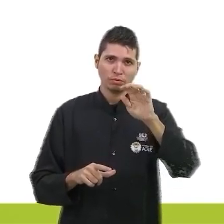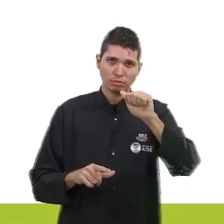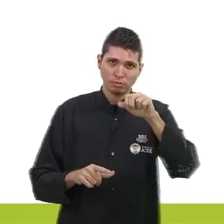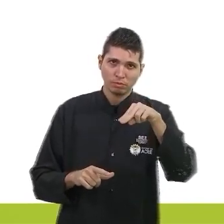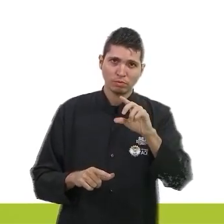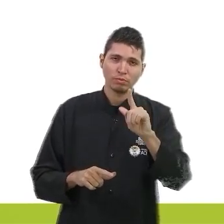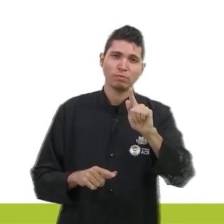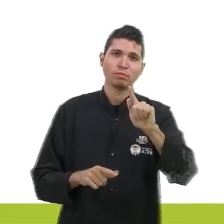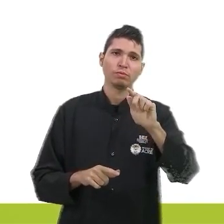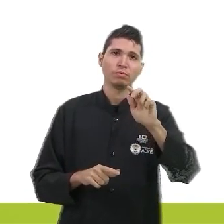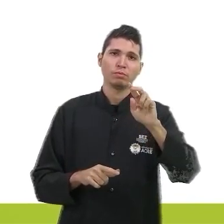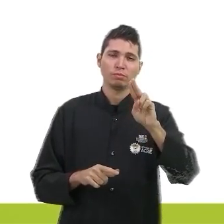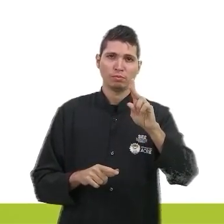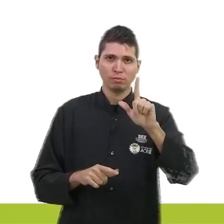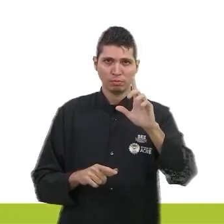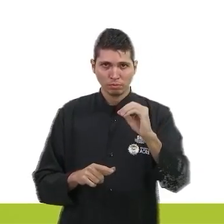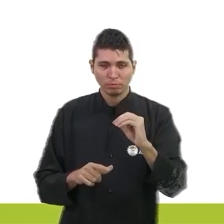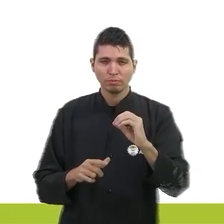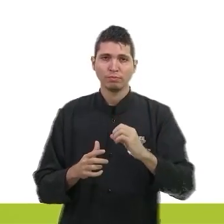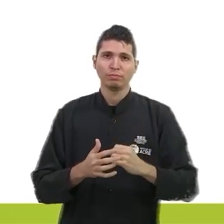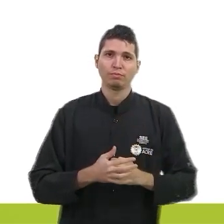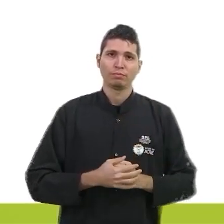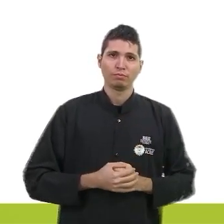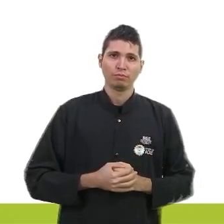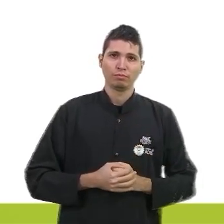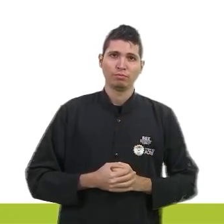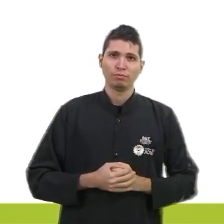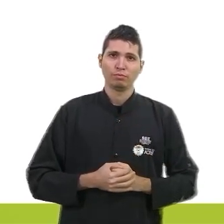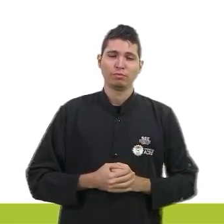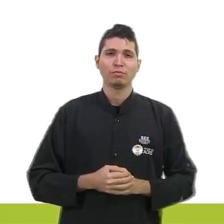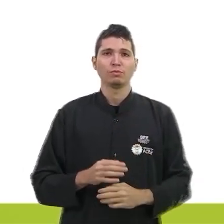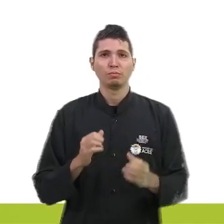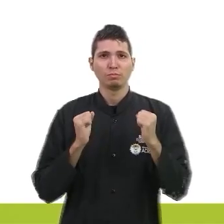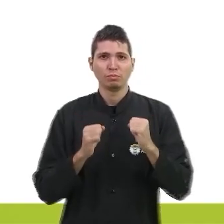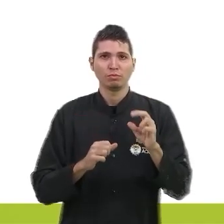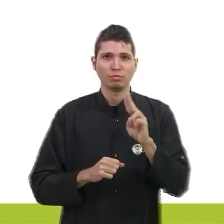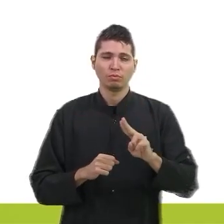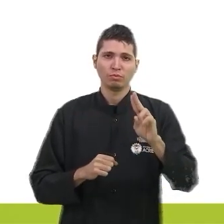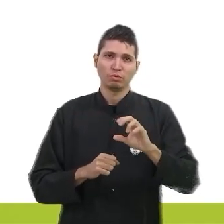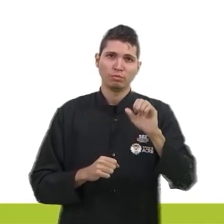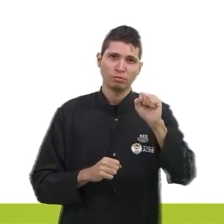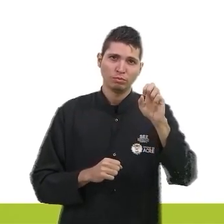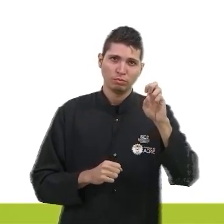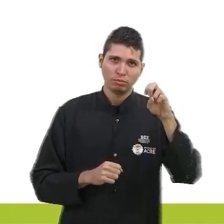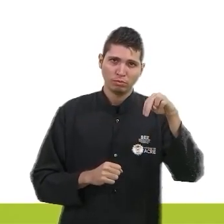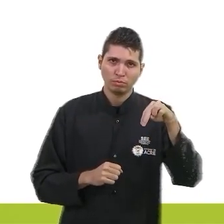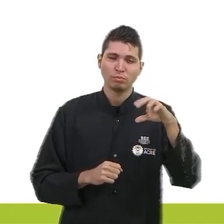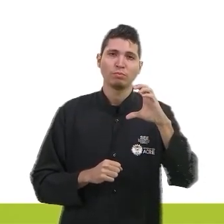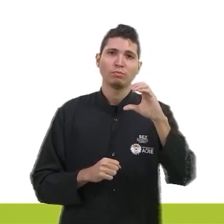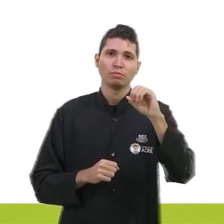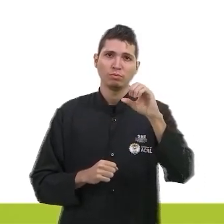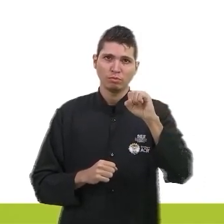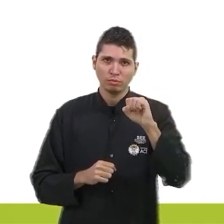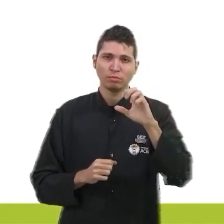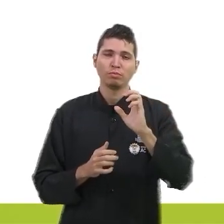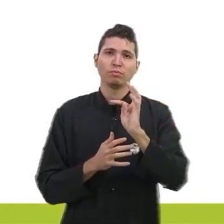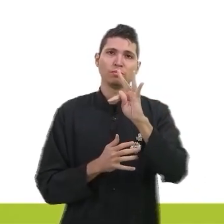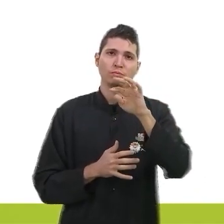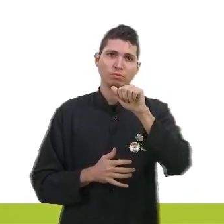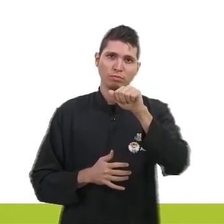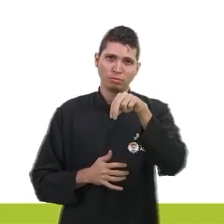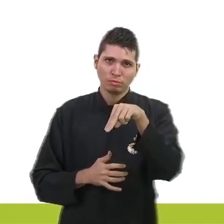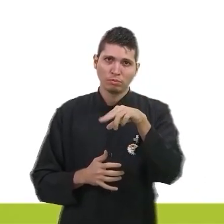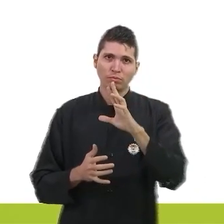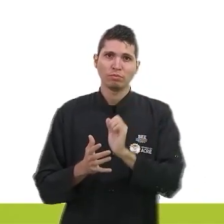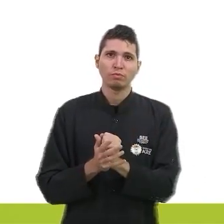usar aquelas relações seno, cosseno e tangente, que fazem menção